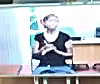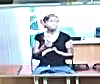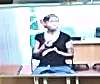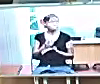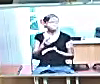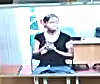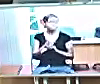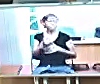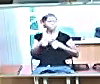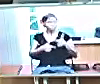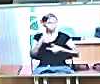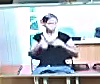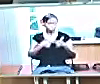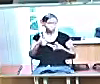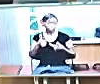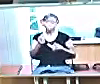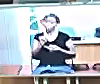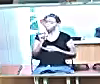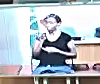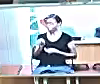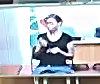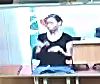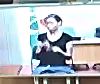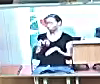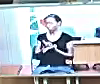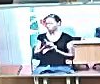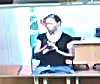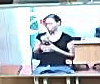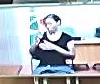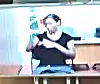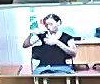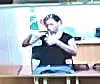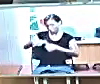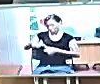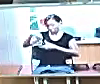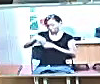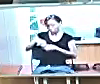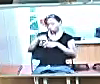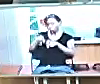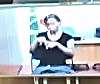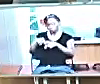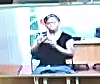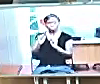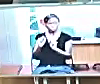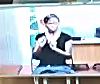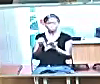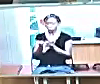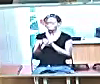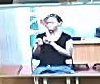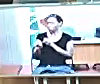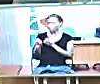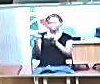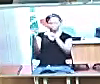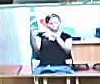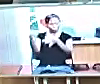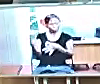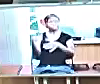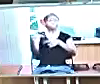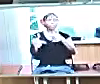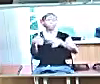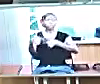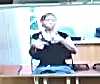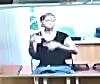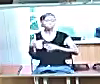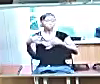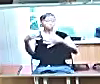continuidade aos trabalhos mas se ele quiser continuar no campo ele está formado está ali é com dignidade trabalhando com dignidade